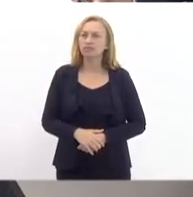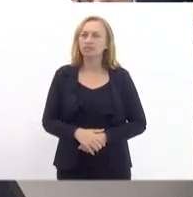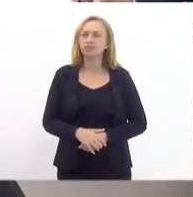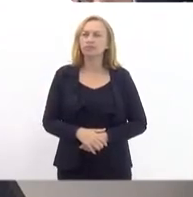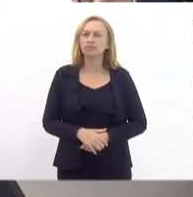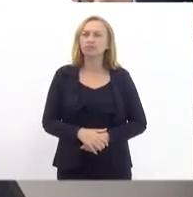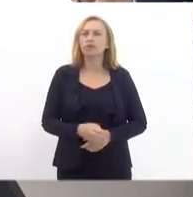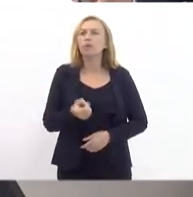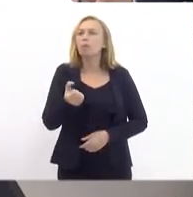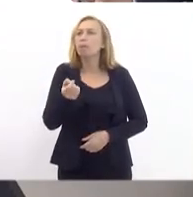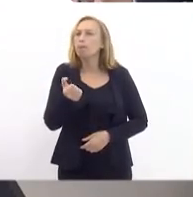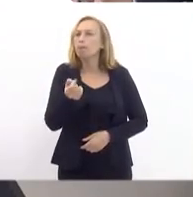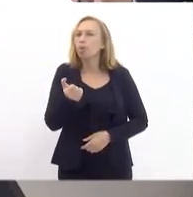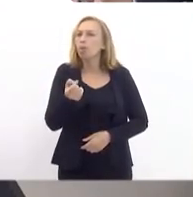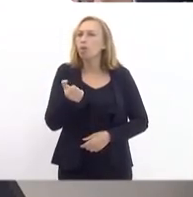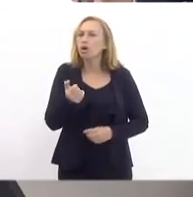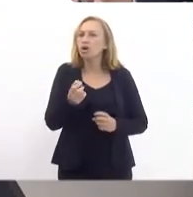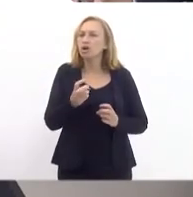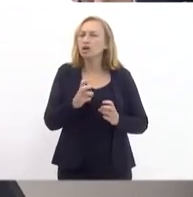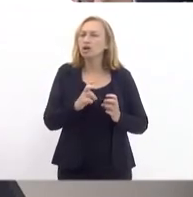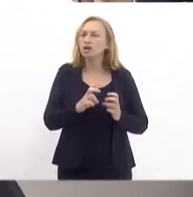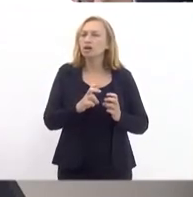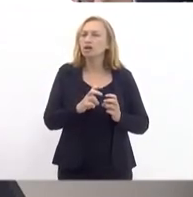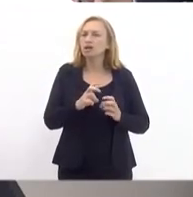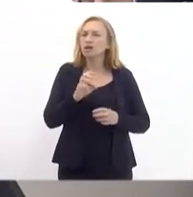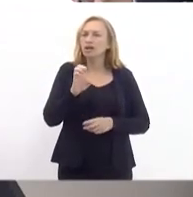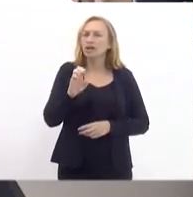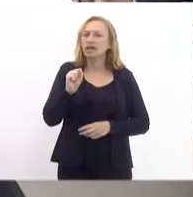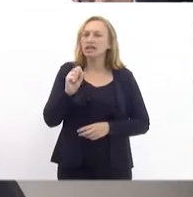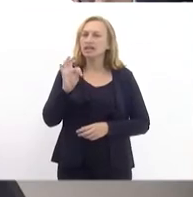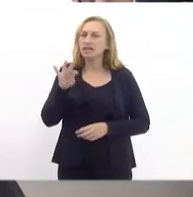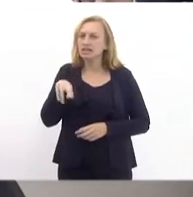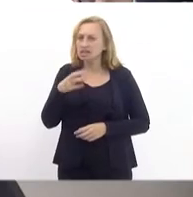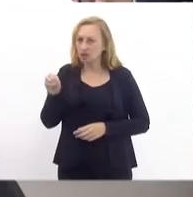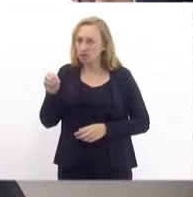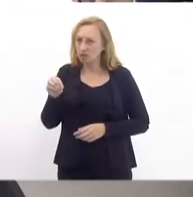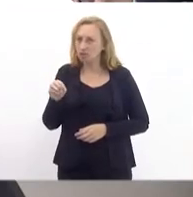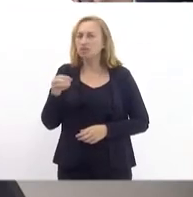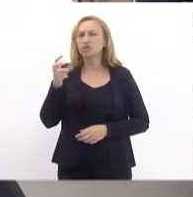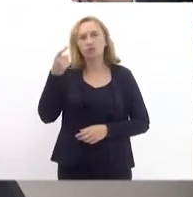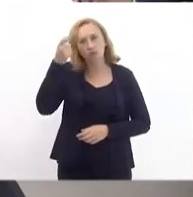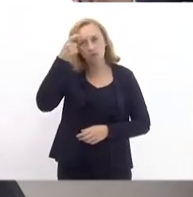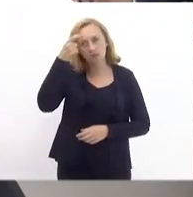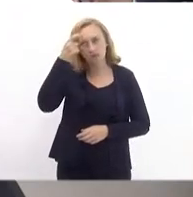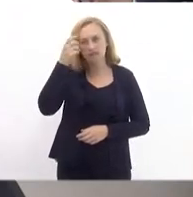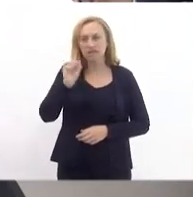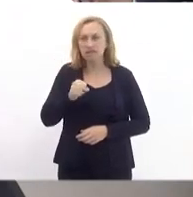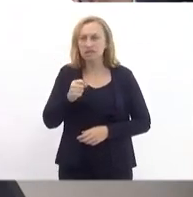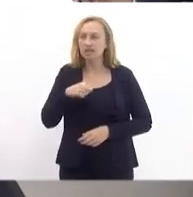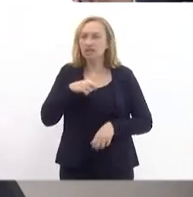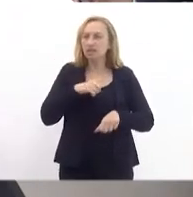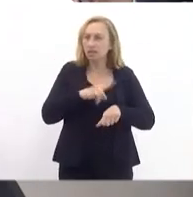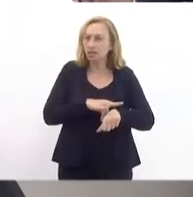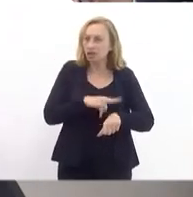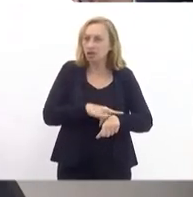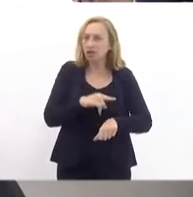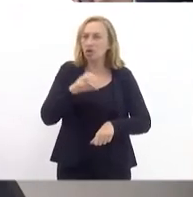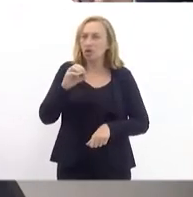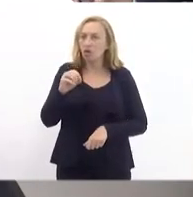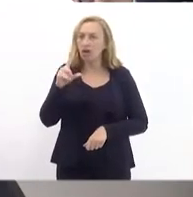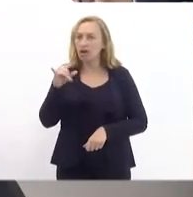Existem pouquíssimas estações, a gente é muito ciente disso, de que tem banheiros, né? Essas olímpicas, por